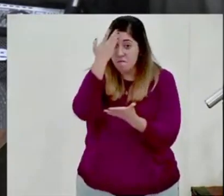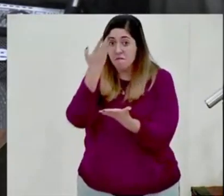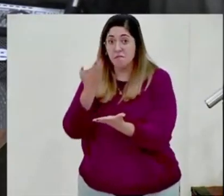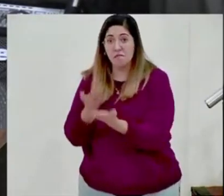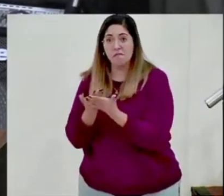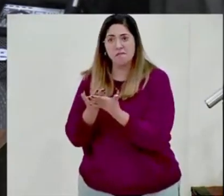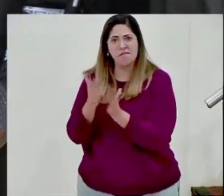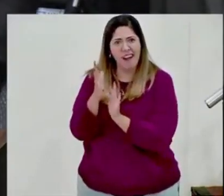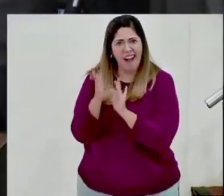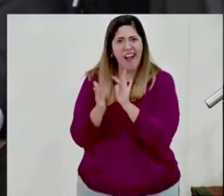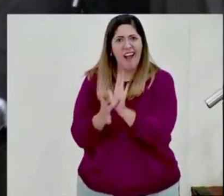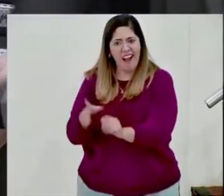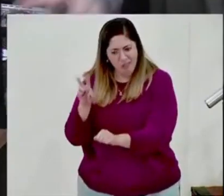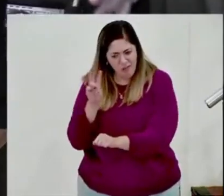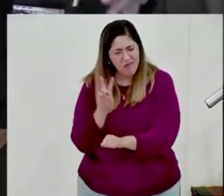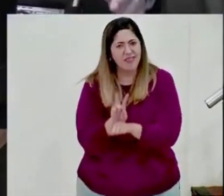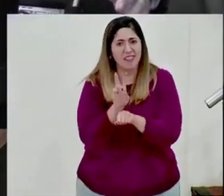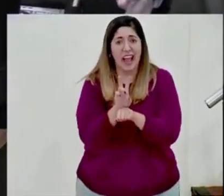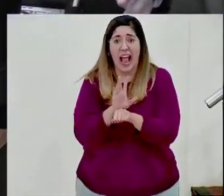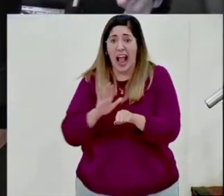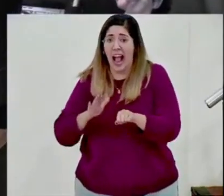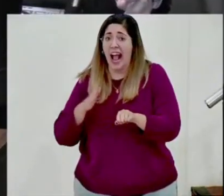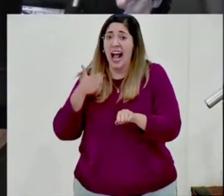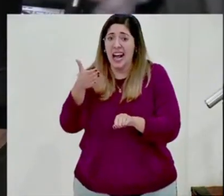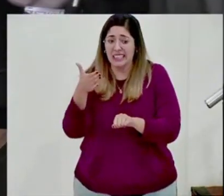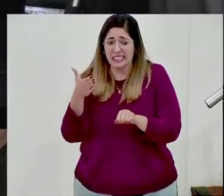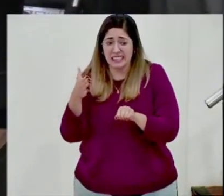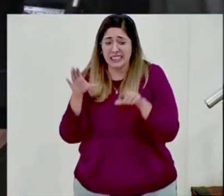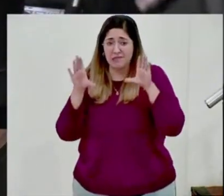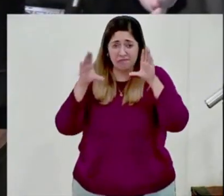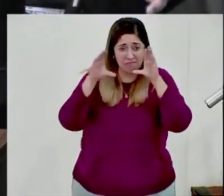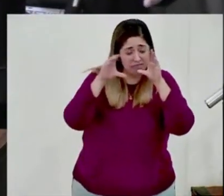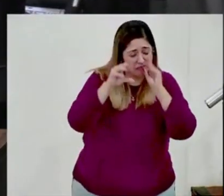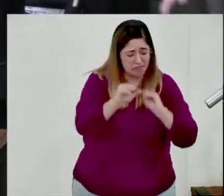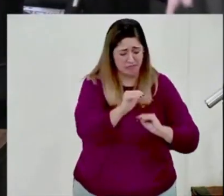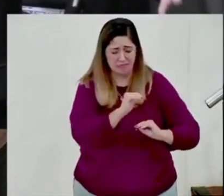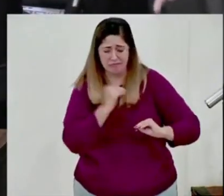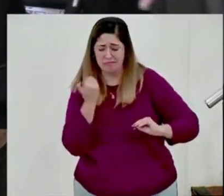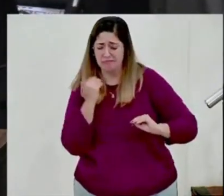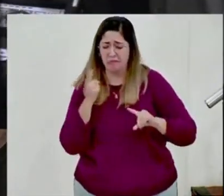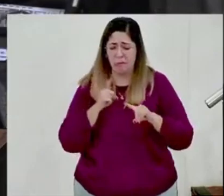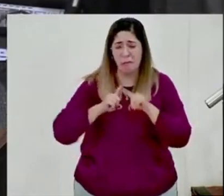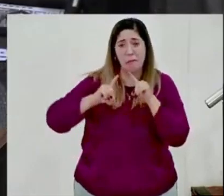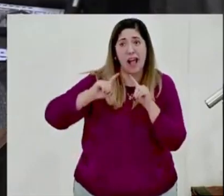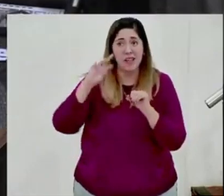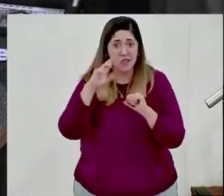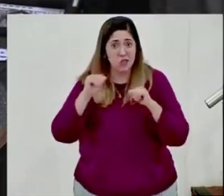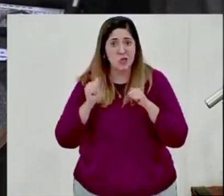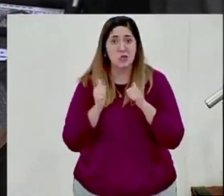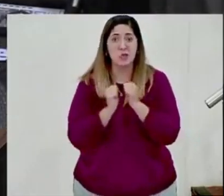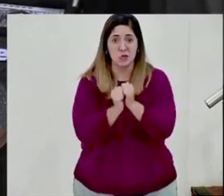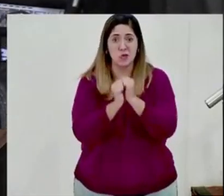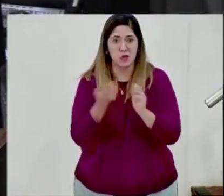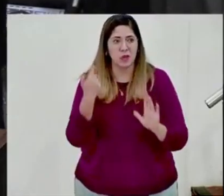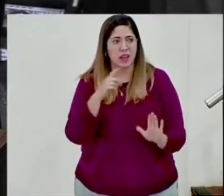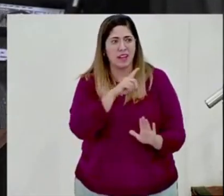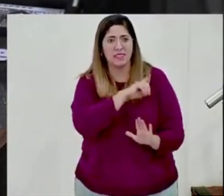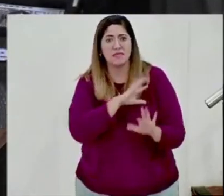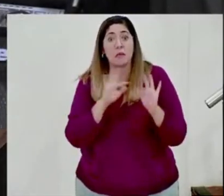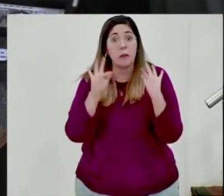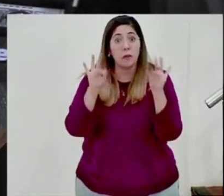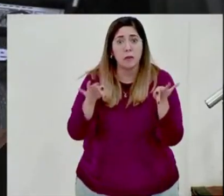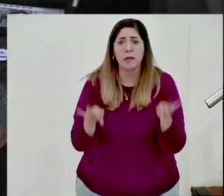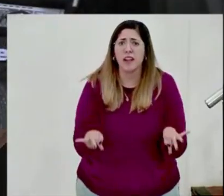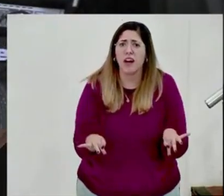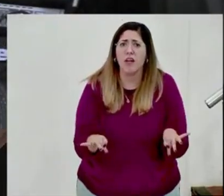Deus vai nos proteger. Ainda que eu ande pelo vale da sombra da morte, não temerei mal algum, porque tu estás comigo. Você fala do fim dos